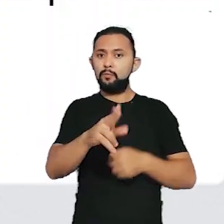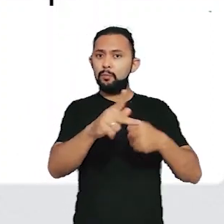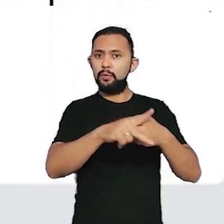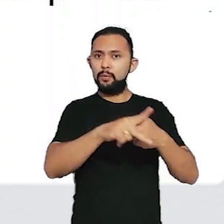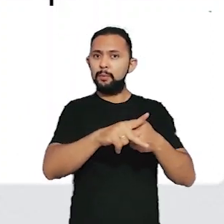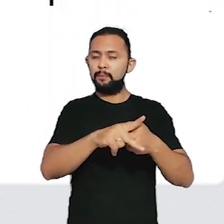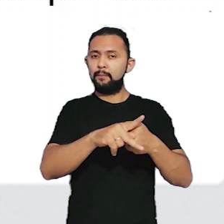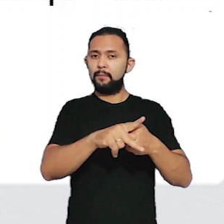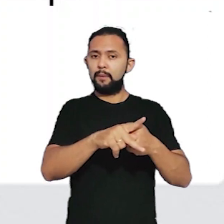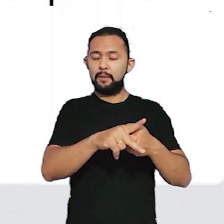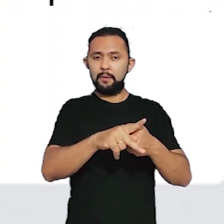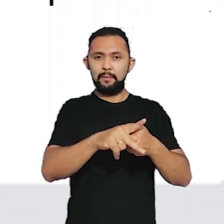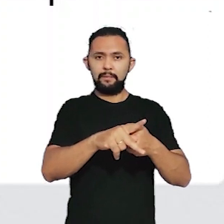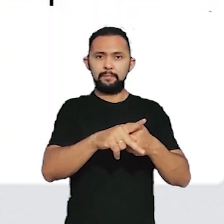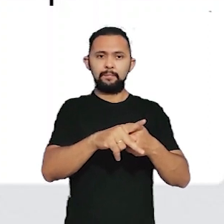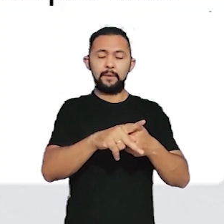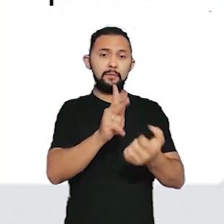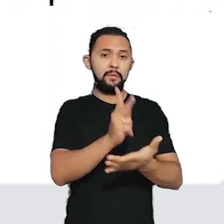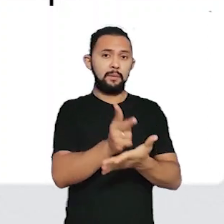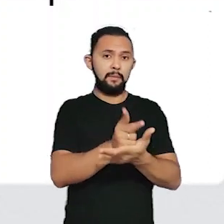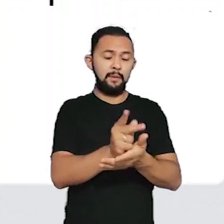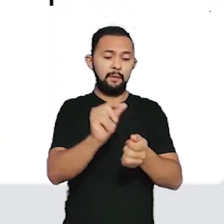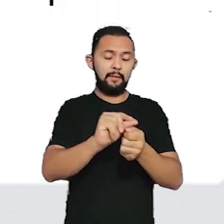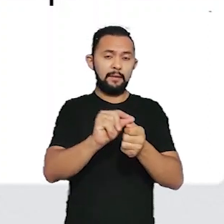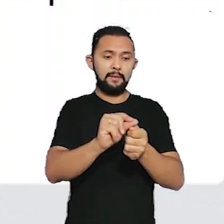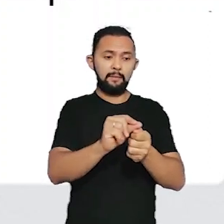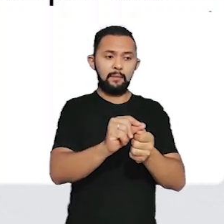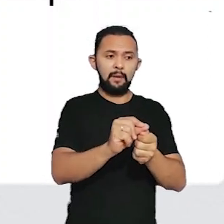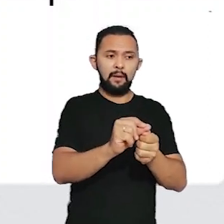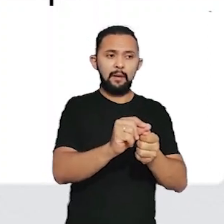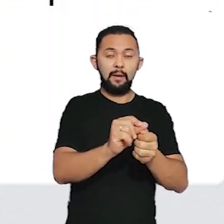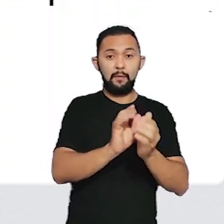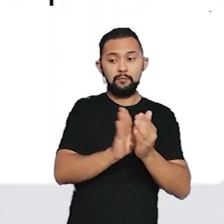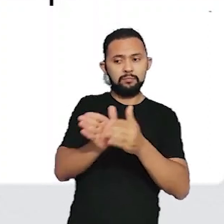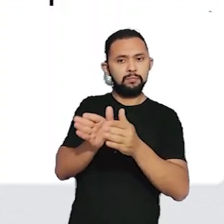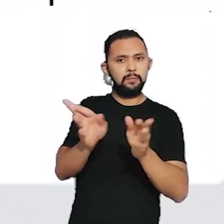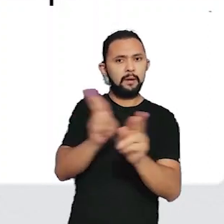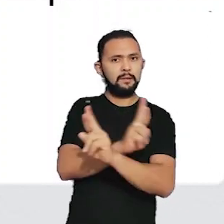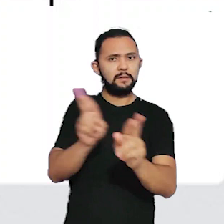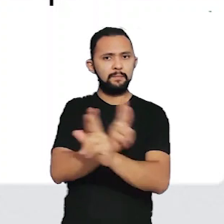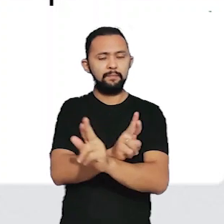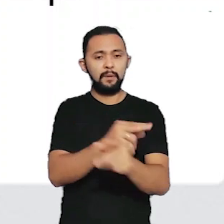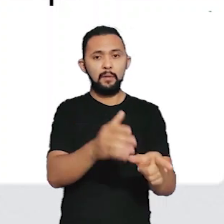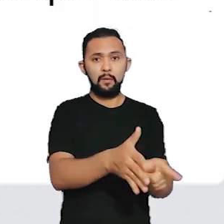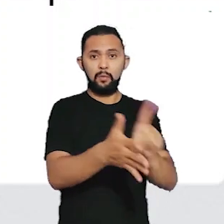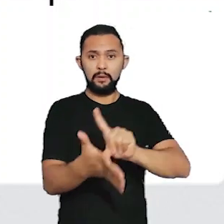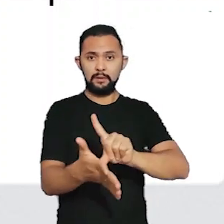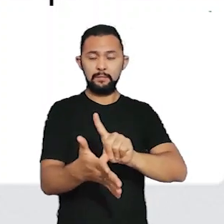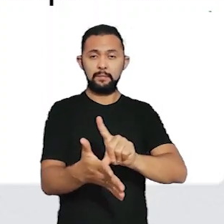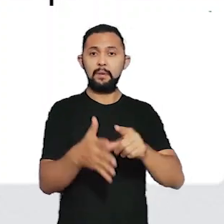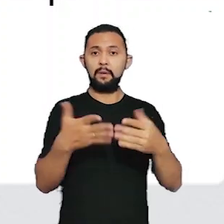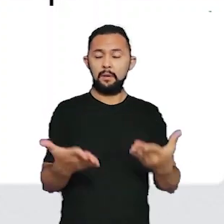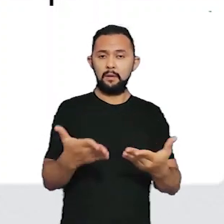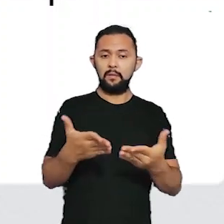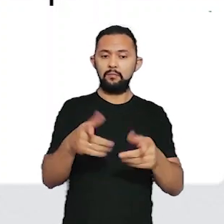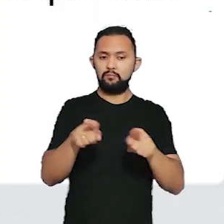tá? Então, o pronome relativo sempre vai fazer uma referência ao termo antecedente. Substantiva, orações substantivas